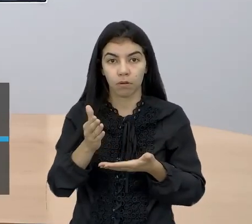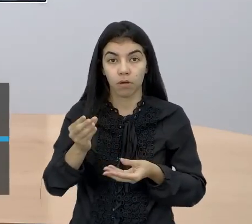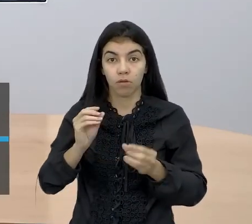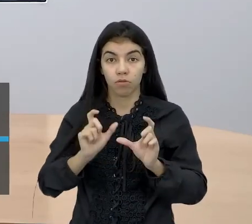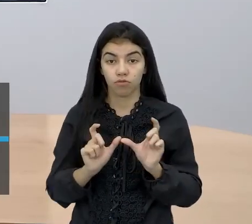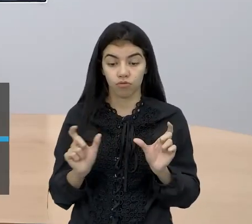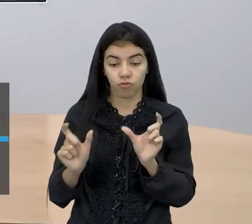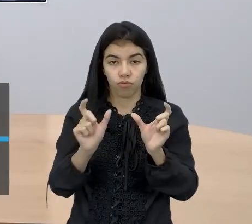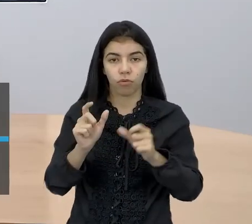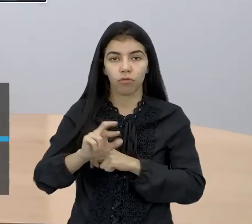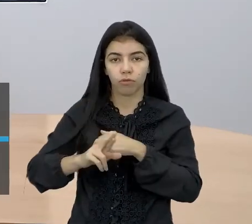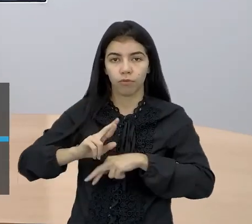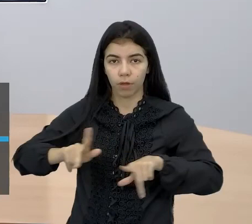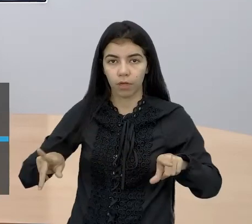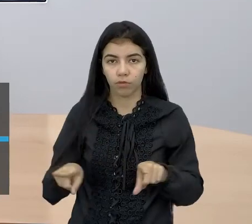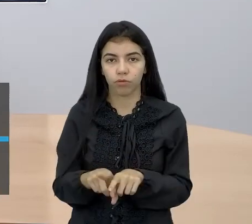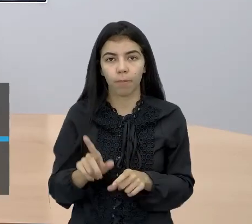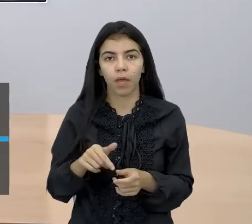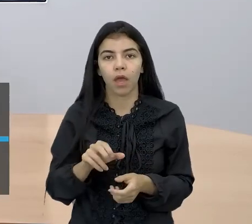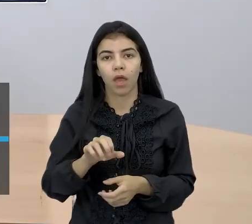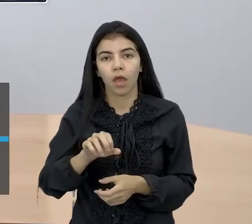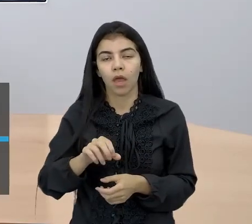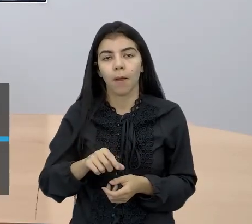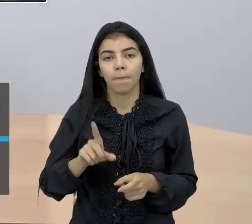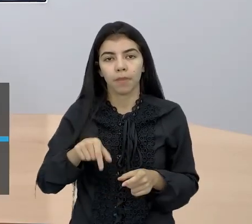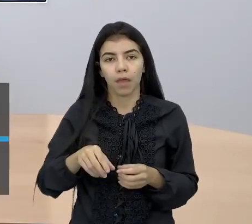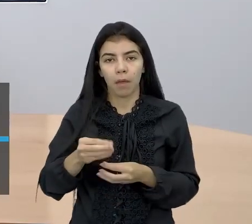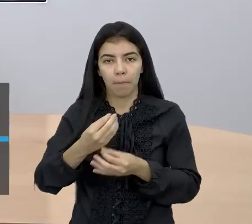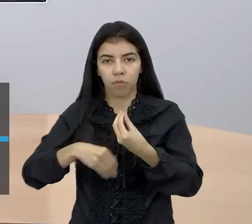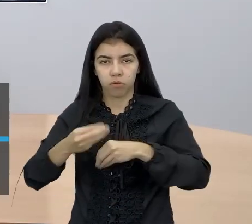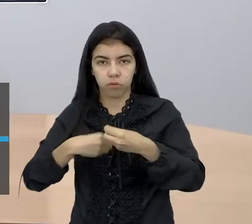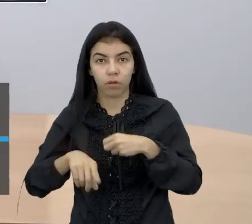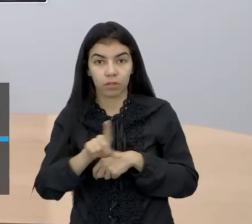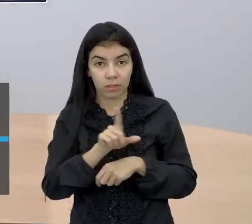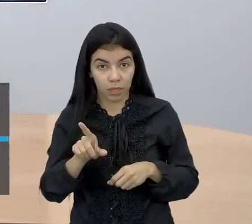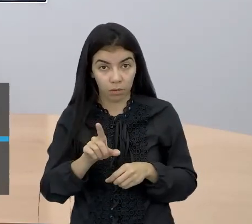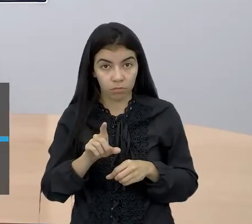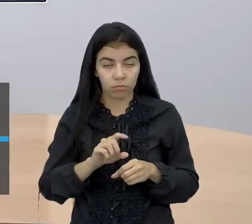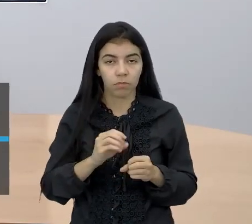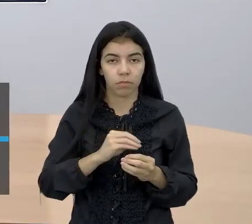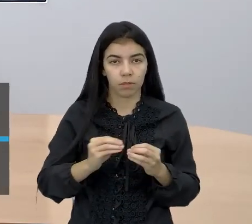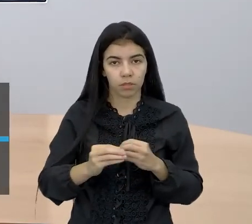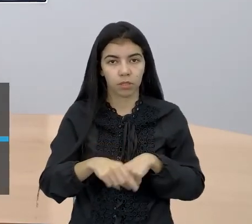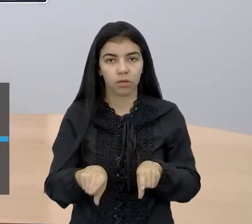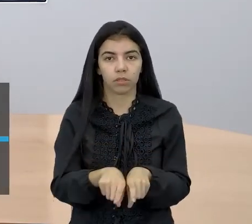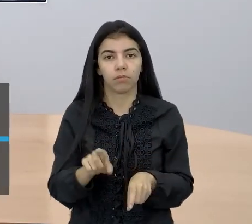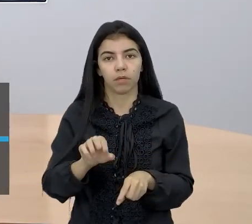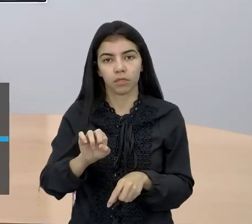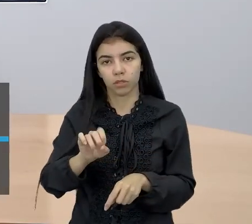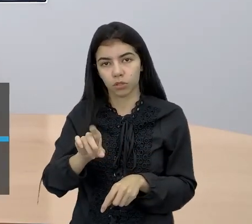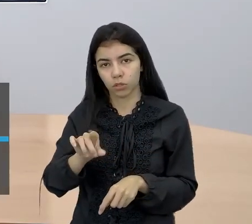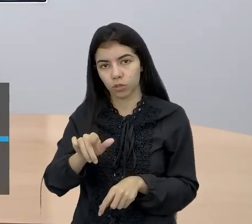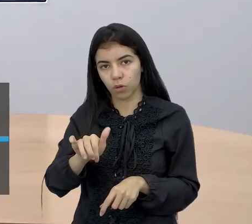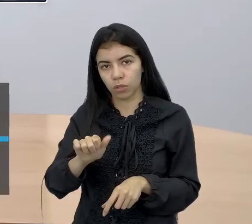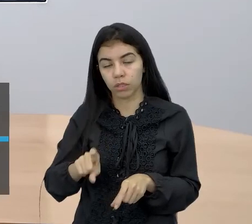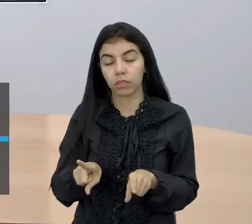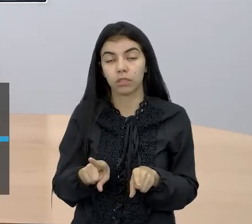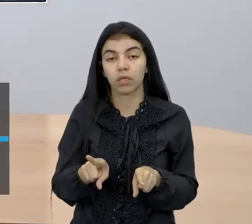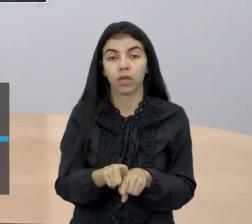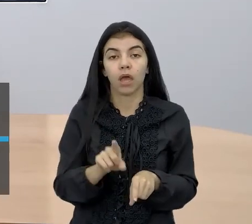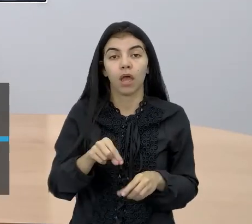poros também não são apenas provocados por desorganização das partículas, tá certo? Sólidas. Elas podem